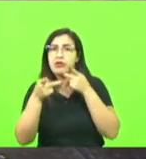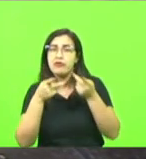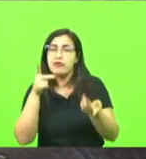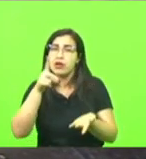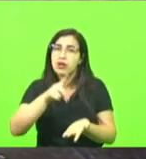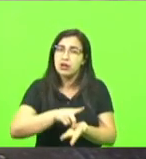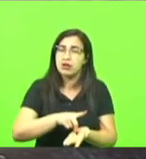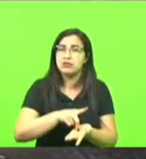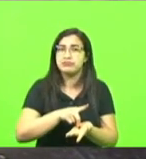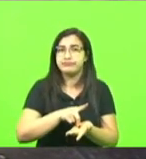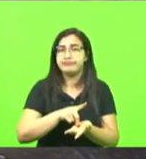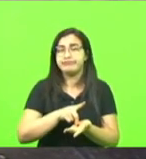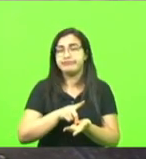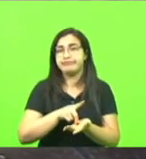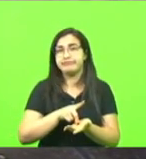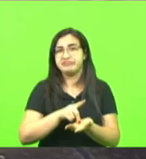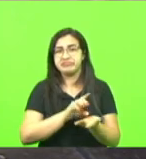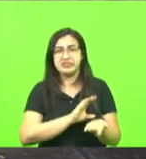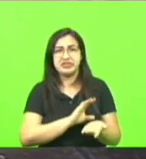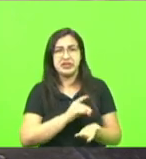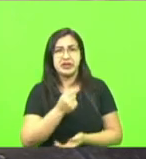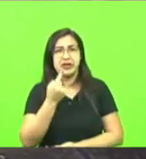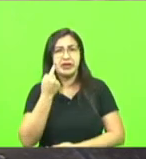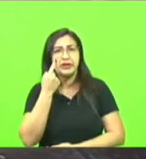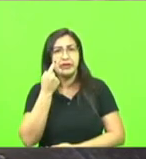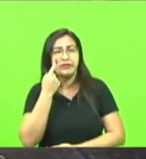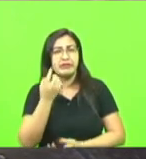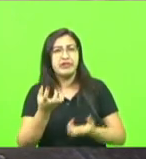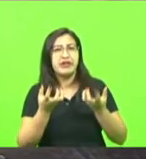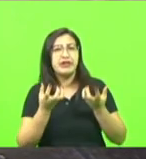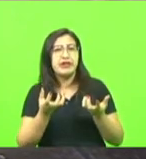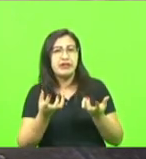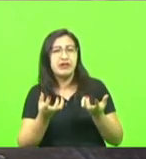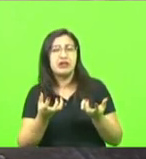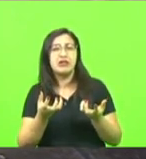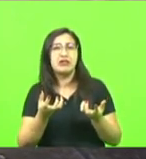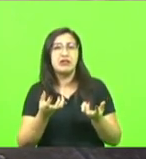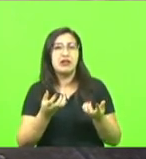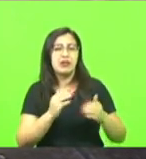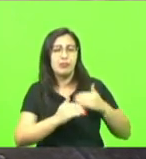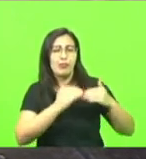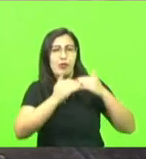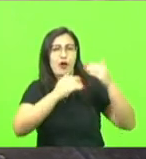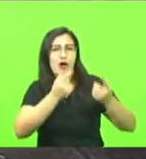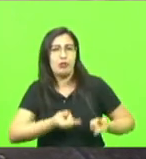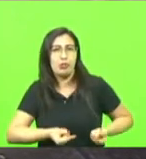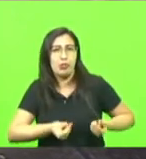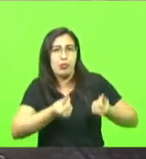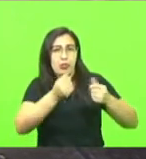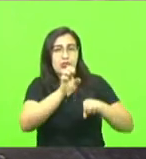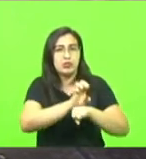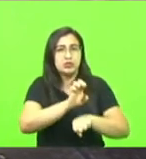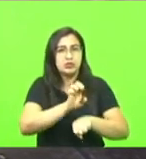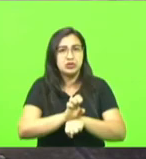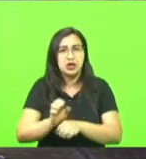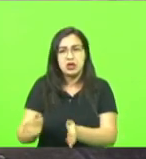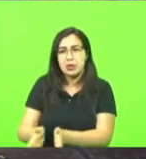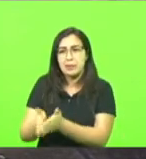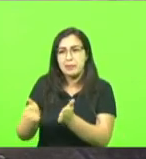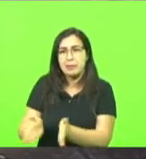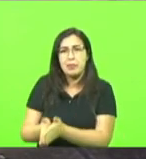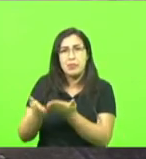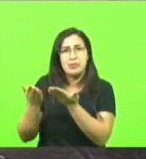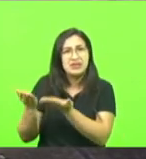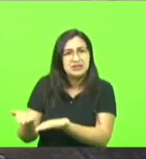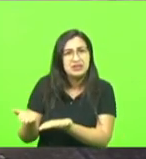modelo que nós investimos, que nós por muito tempo apostamos, de prosperidade do Estado e miséria da população,